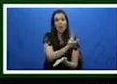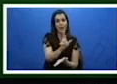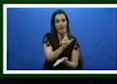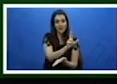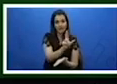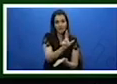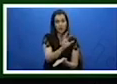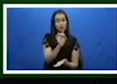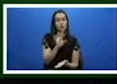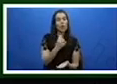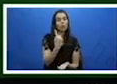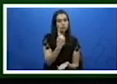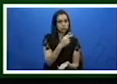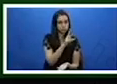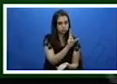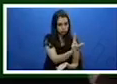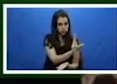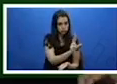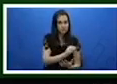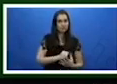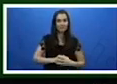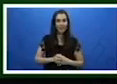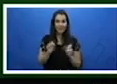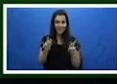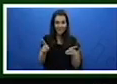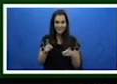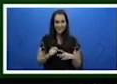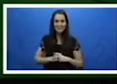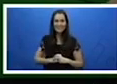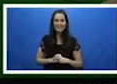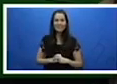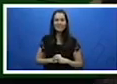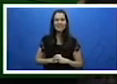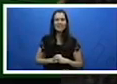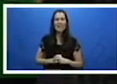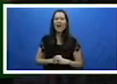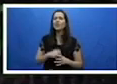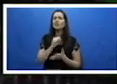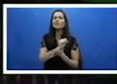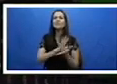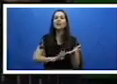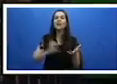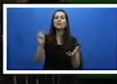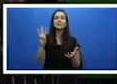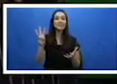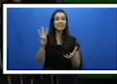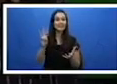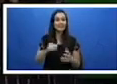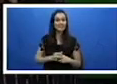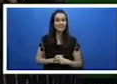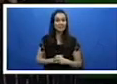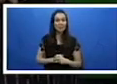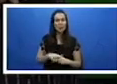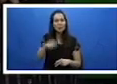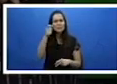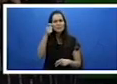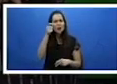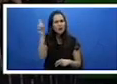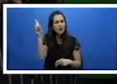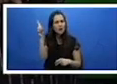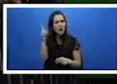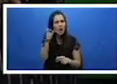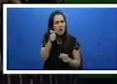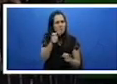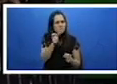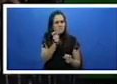2 R's. Ok? Agora, exercício 3. Observe estas palavras.